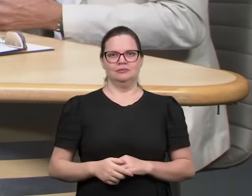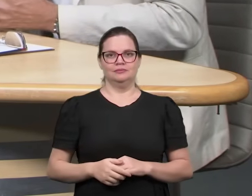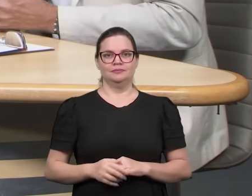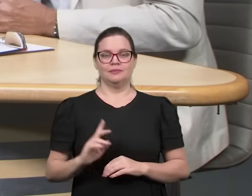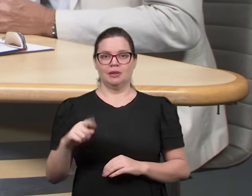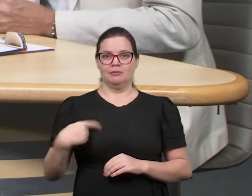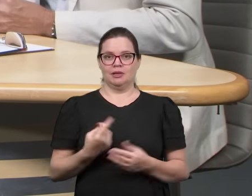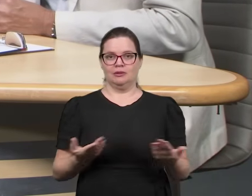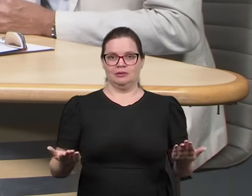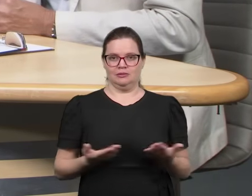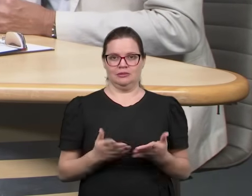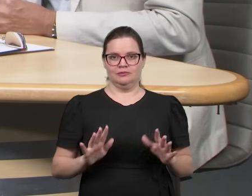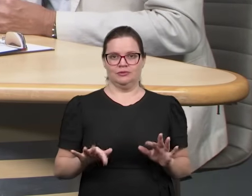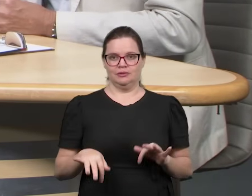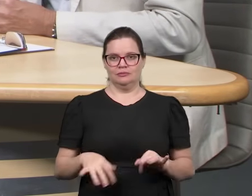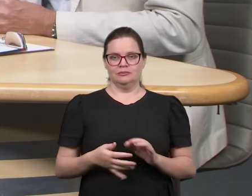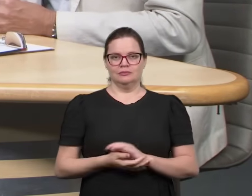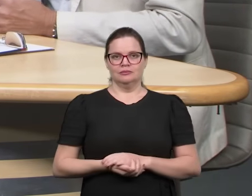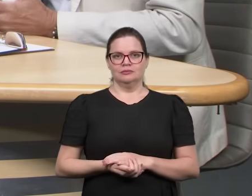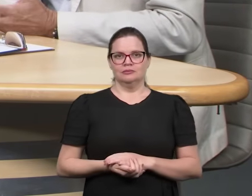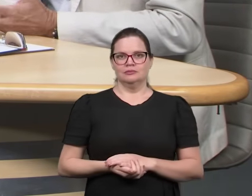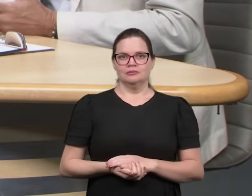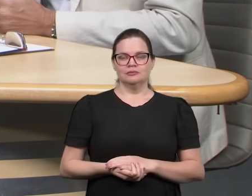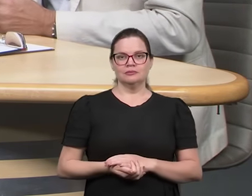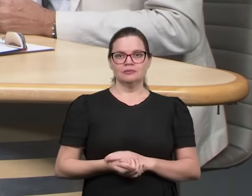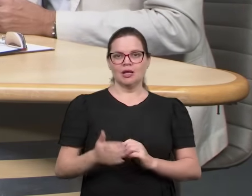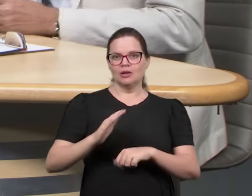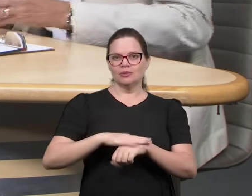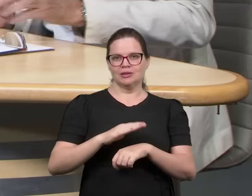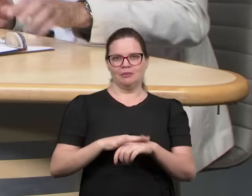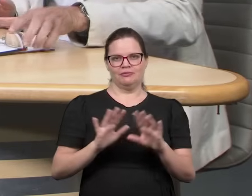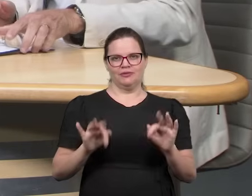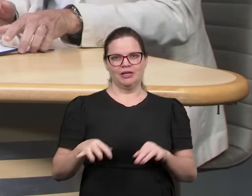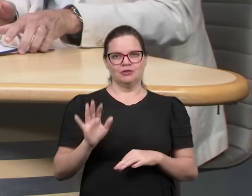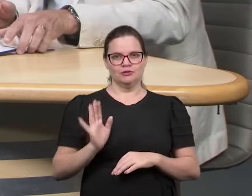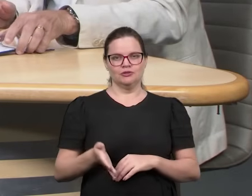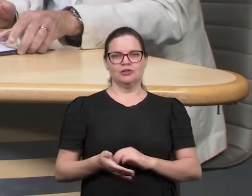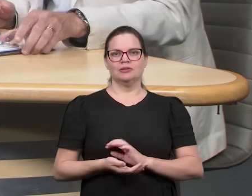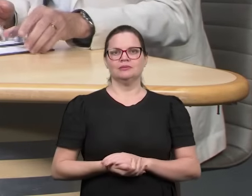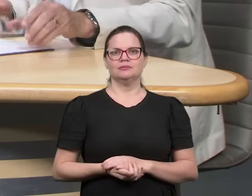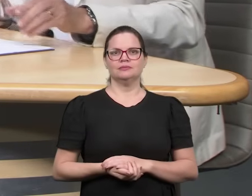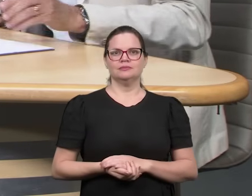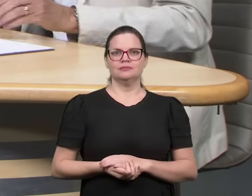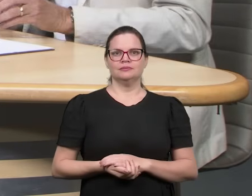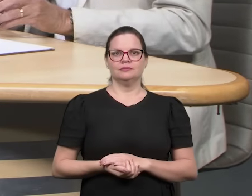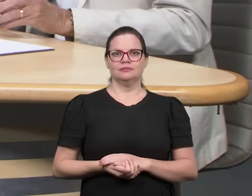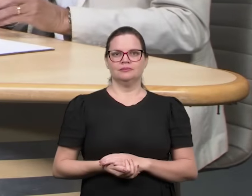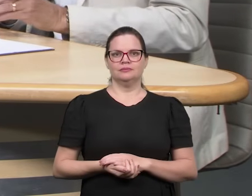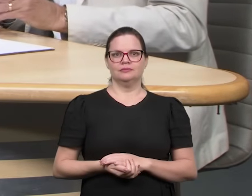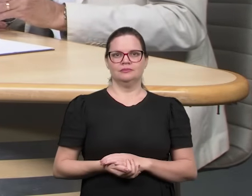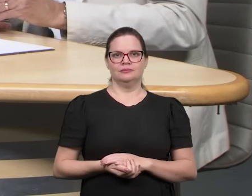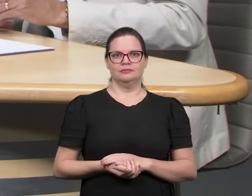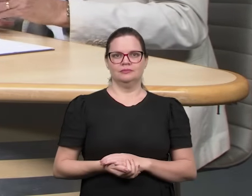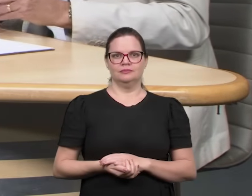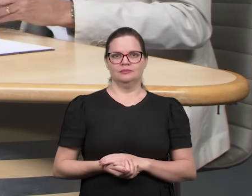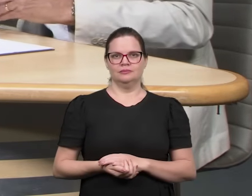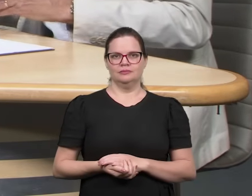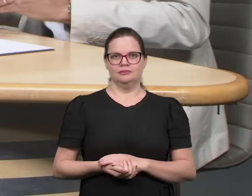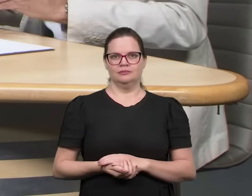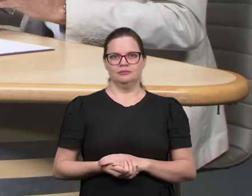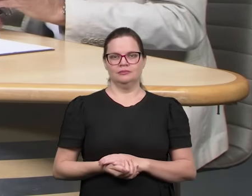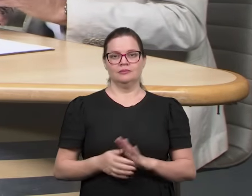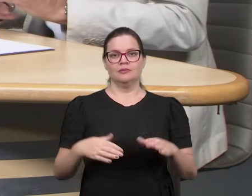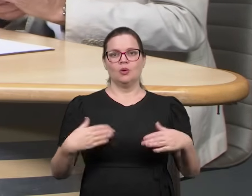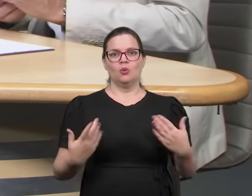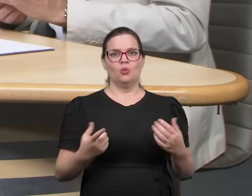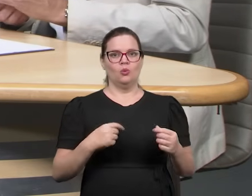E para a gente poder fechar aqui, não pode, nosso tempo chegou, não temos como não falar sobre o fim de tudo. Qual